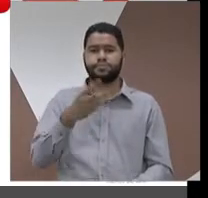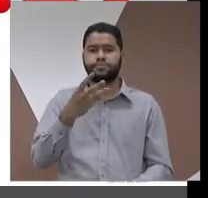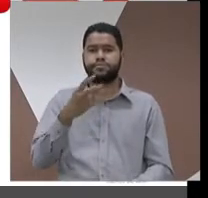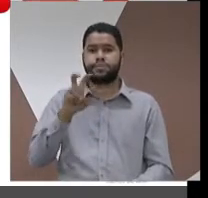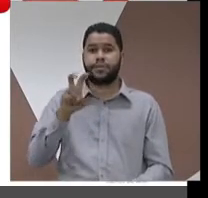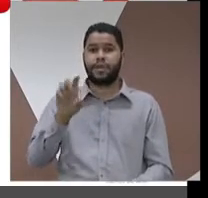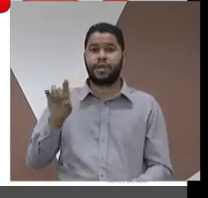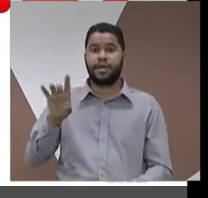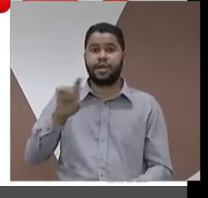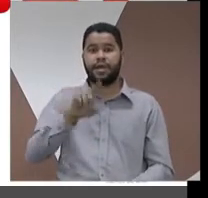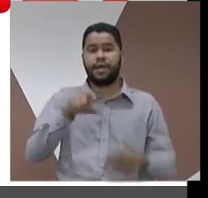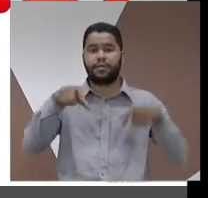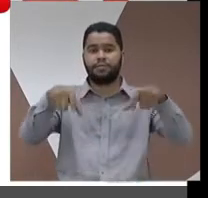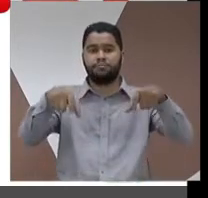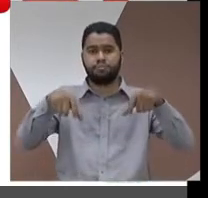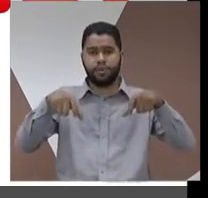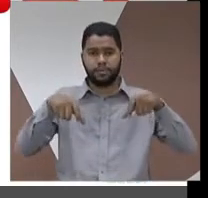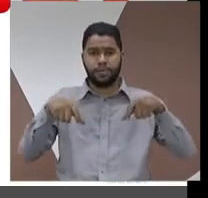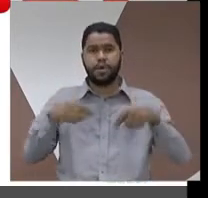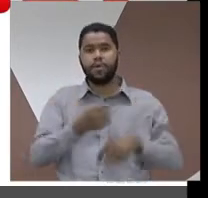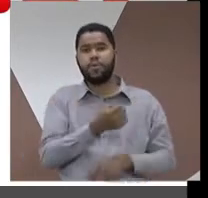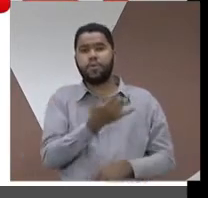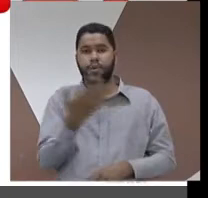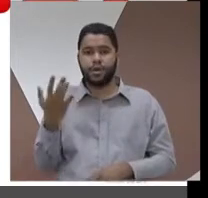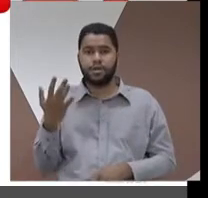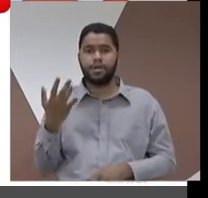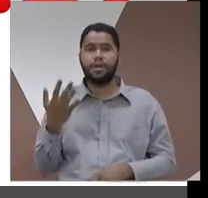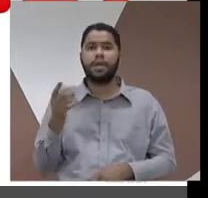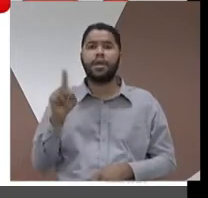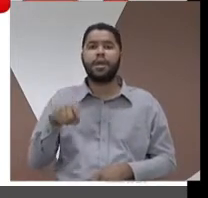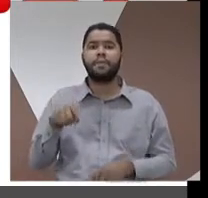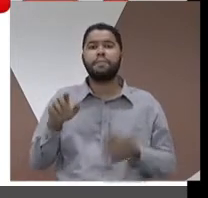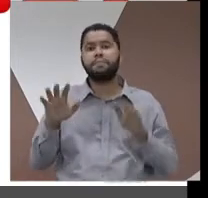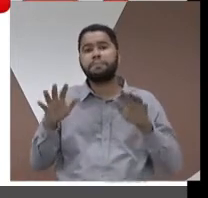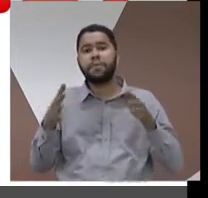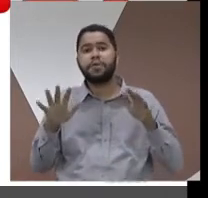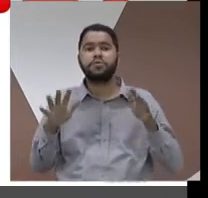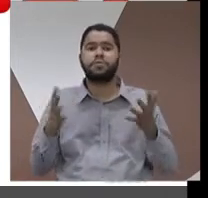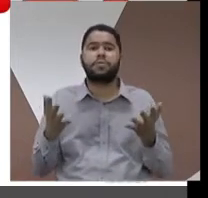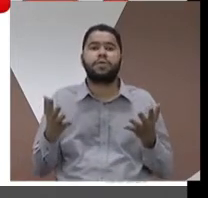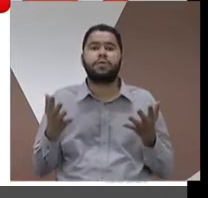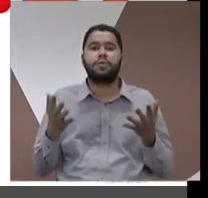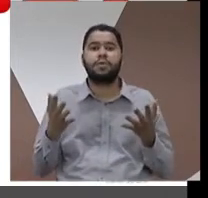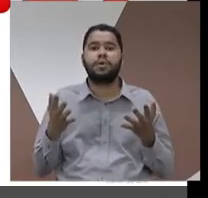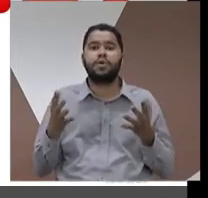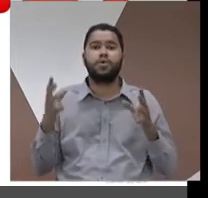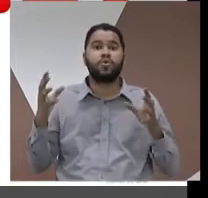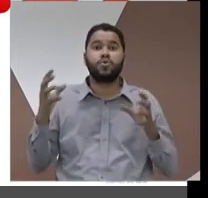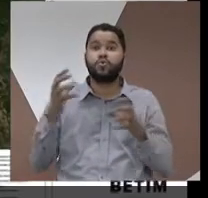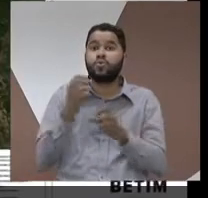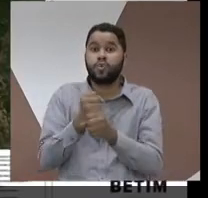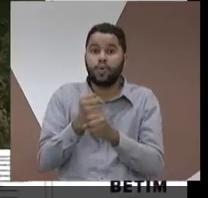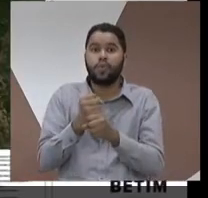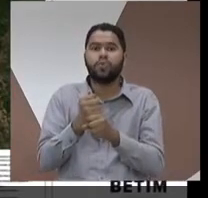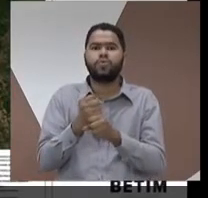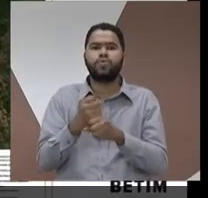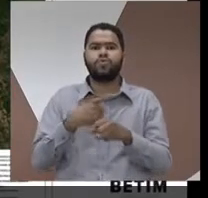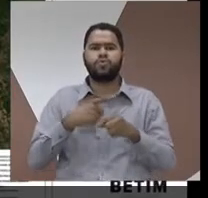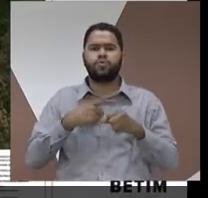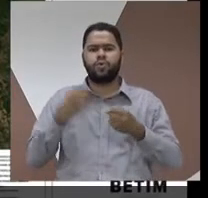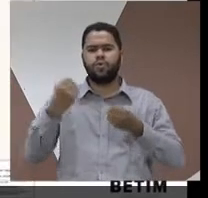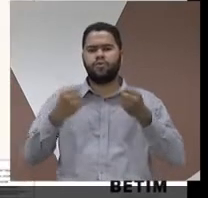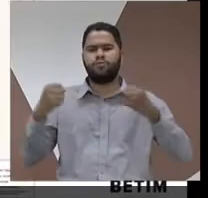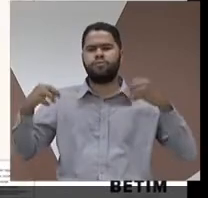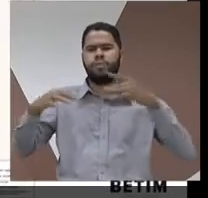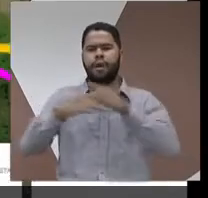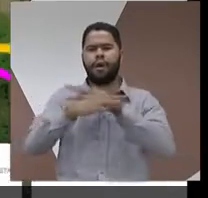eixo. Número de eixos médio, ou seja, a média de todos os veículos que transitam, volta